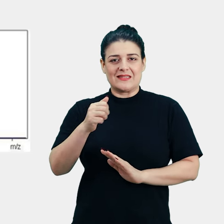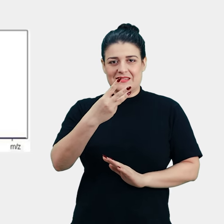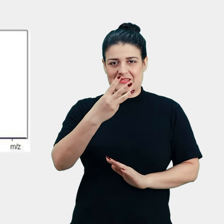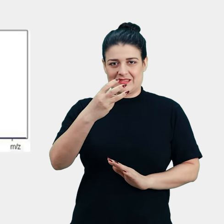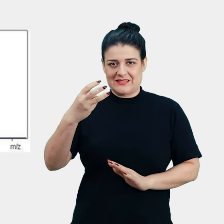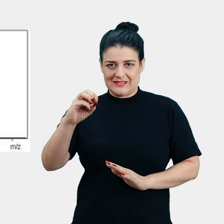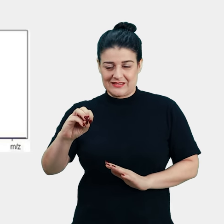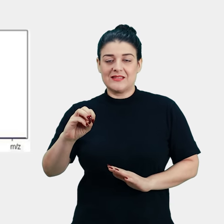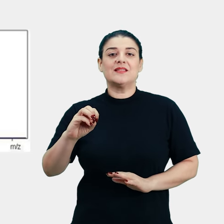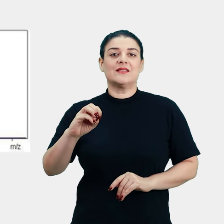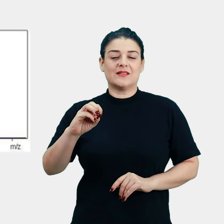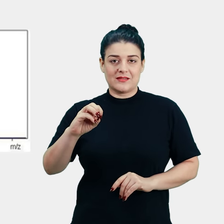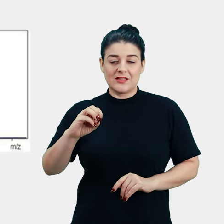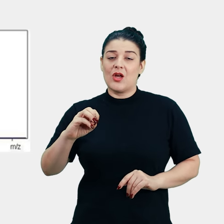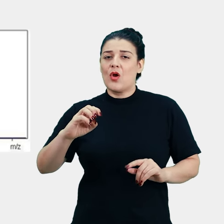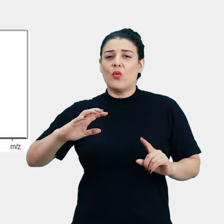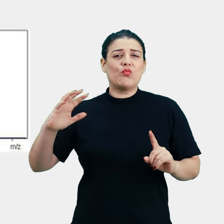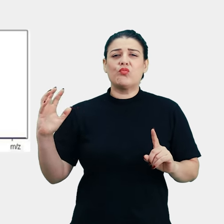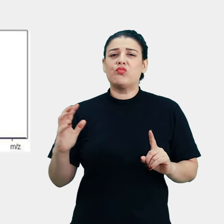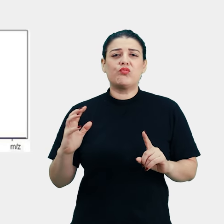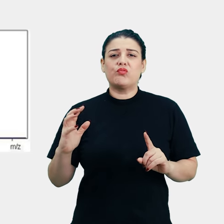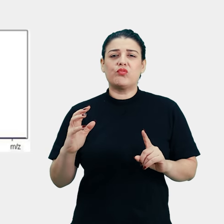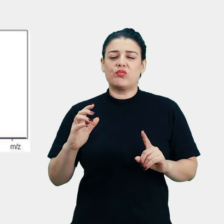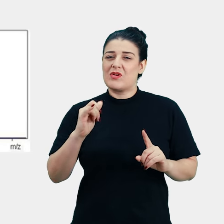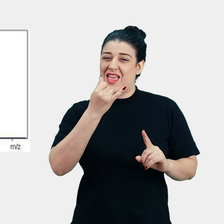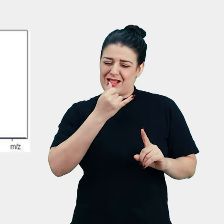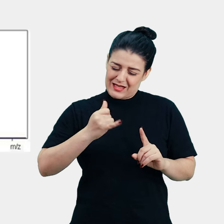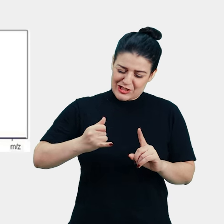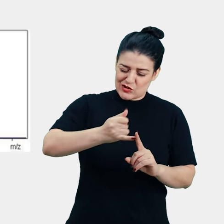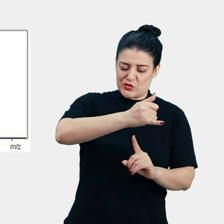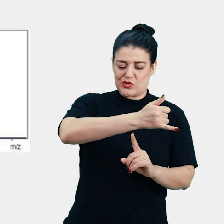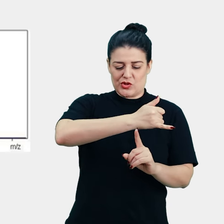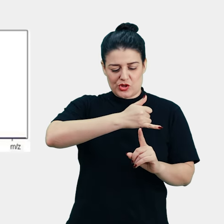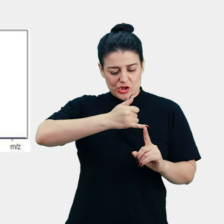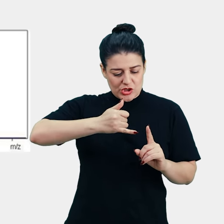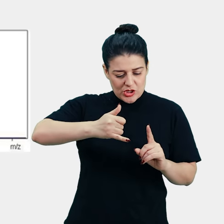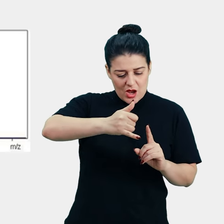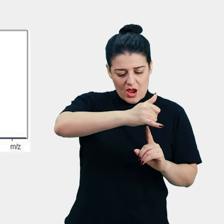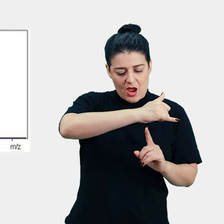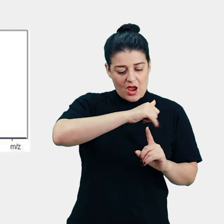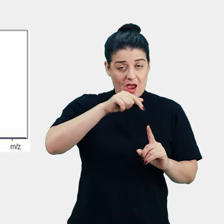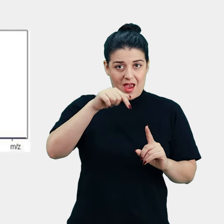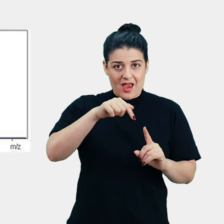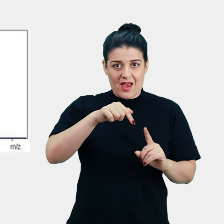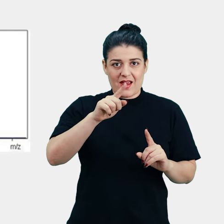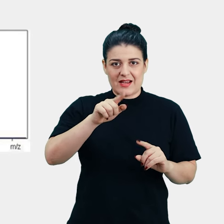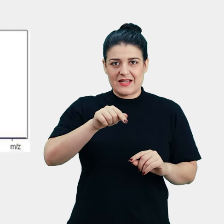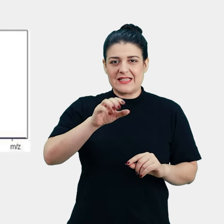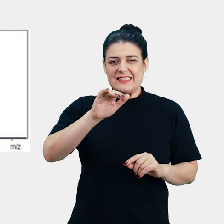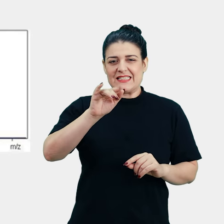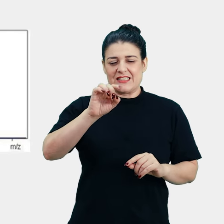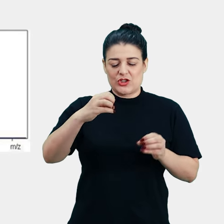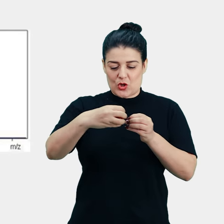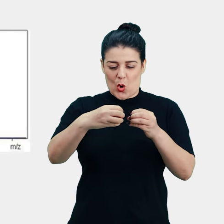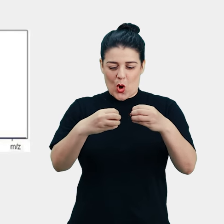330, vai sofrer influência de uma energia. Essa energia, conhecida como SID, né, de